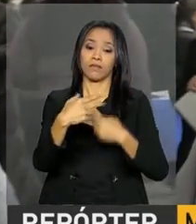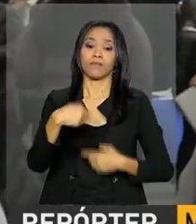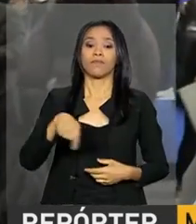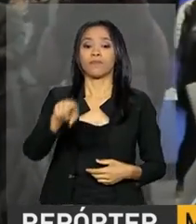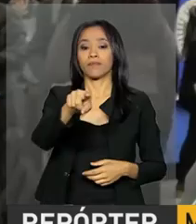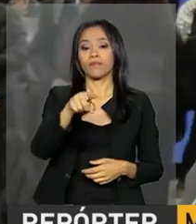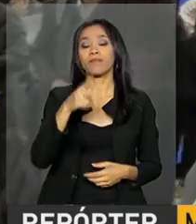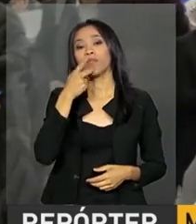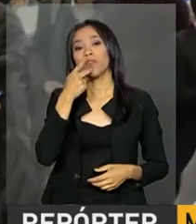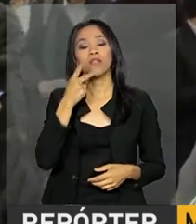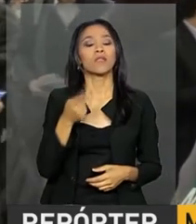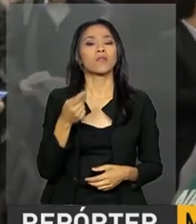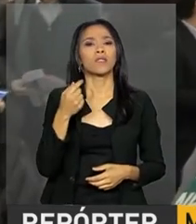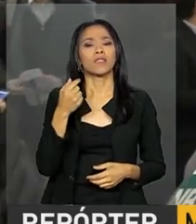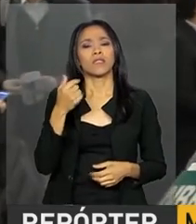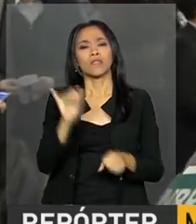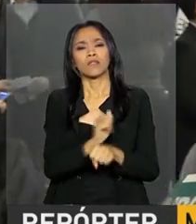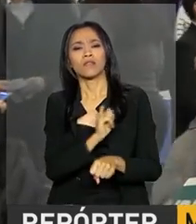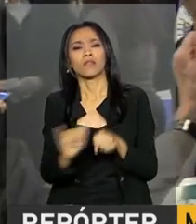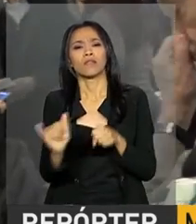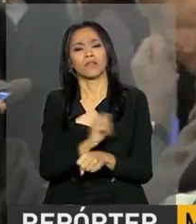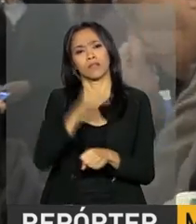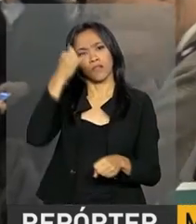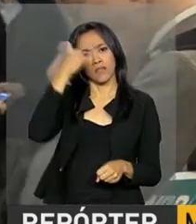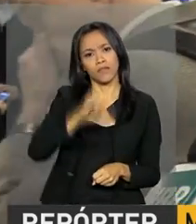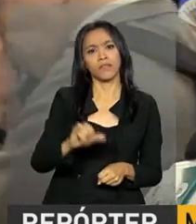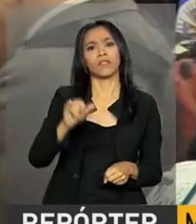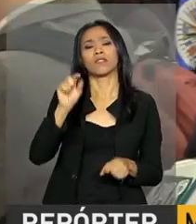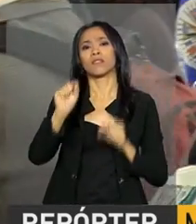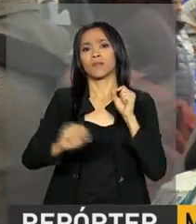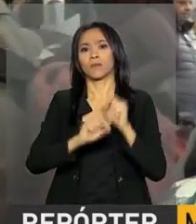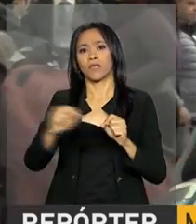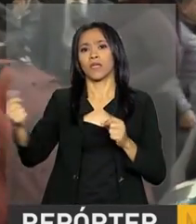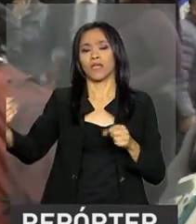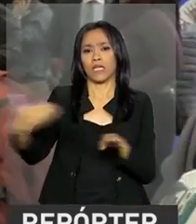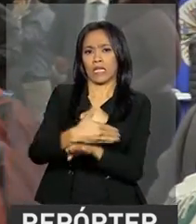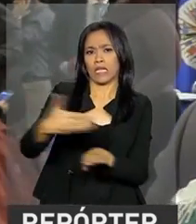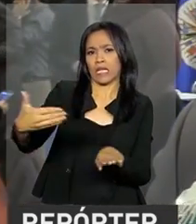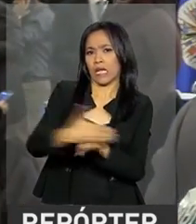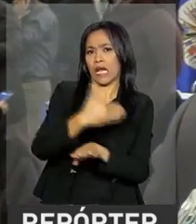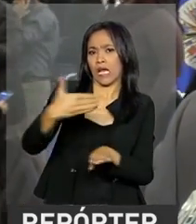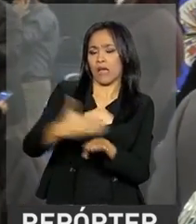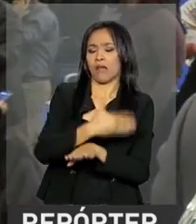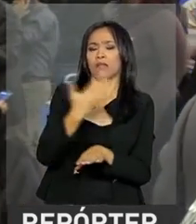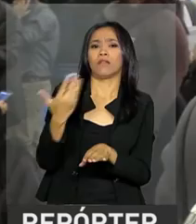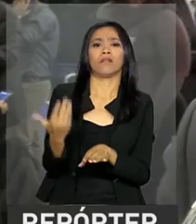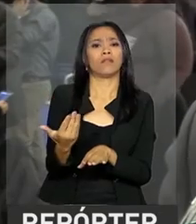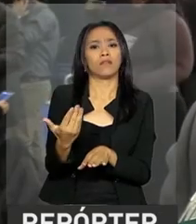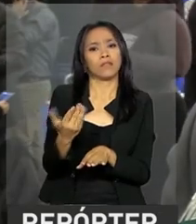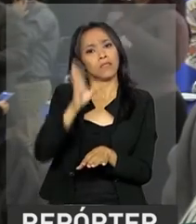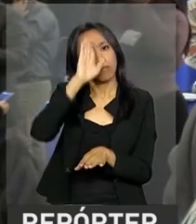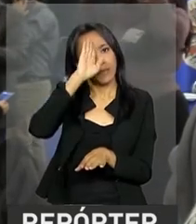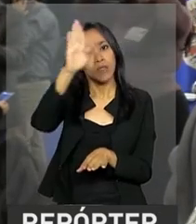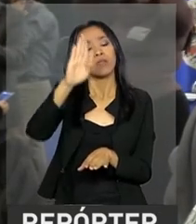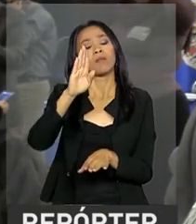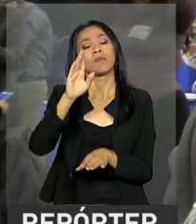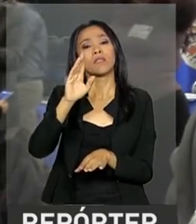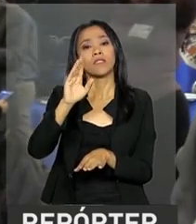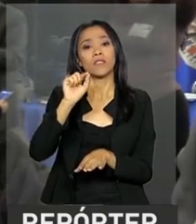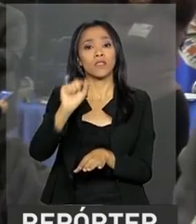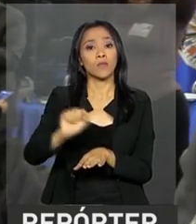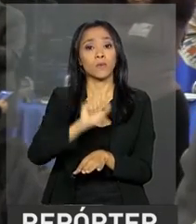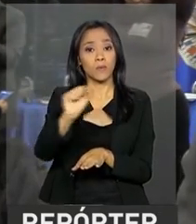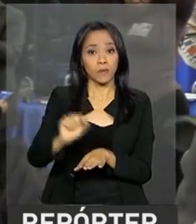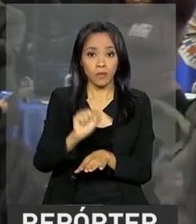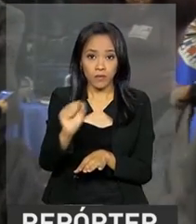que visam evitar o ingresso, o fluxo de entrada, principalmente na área, na questão